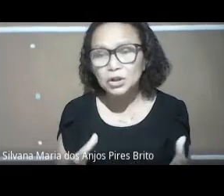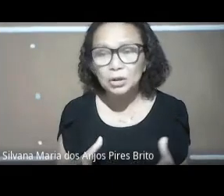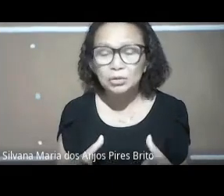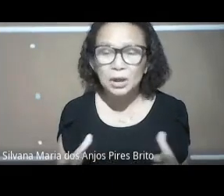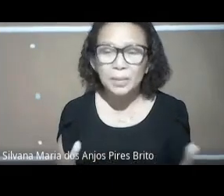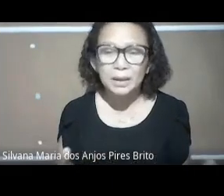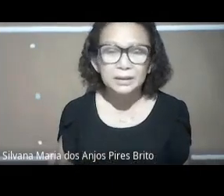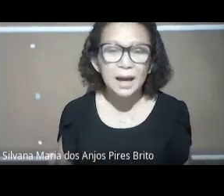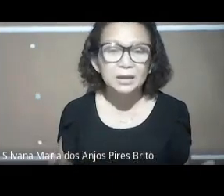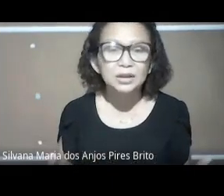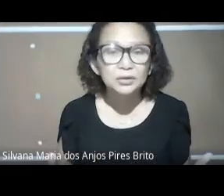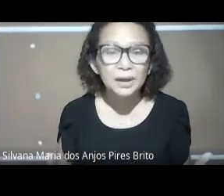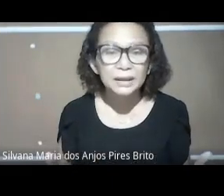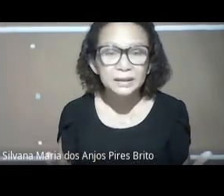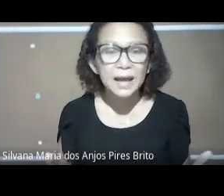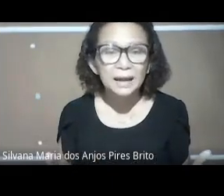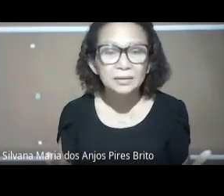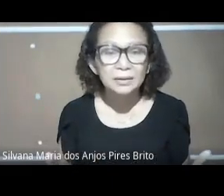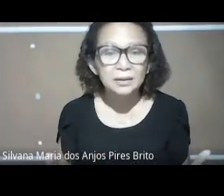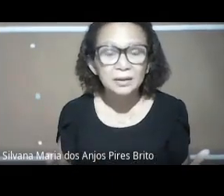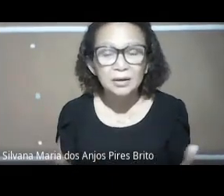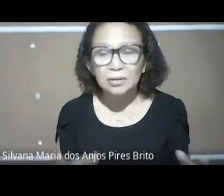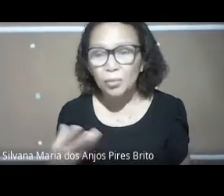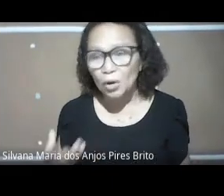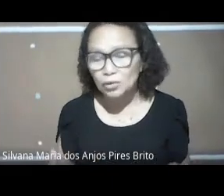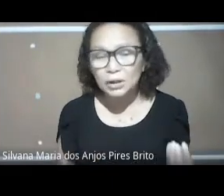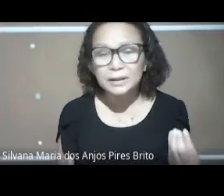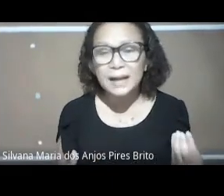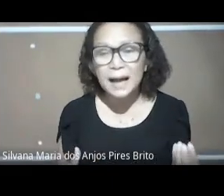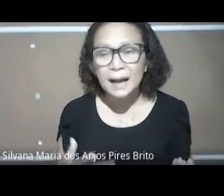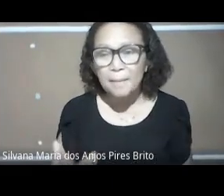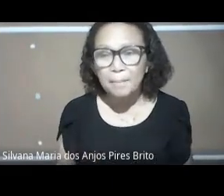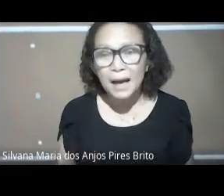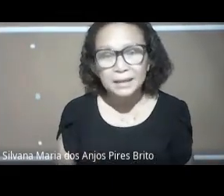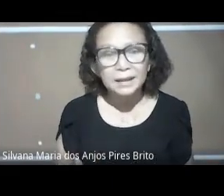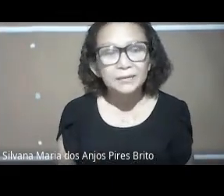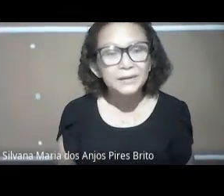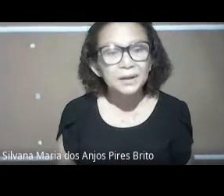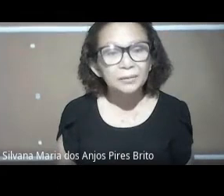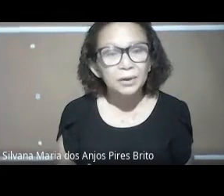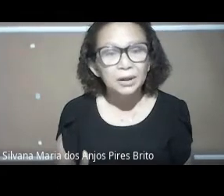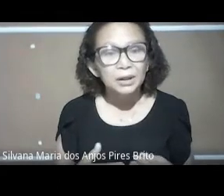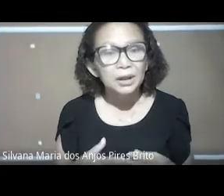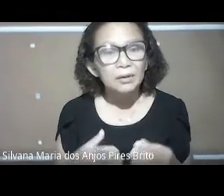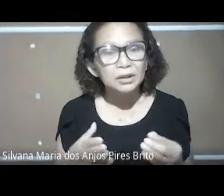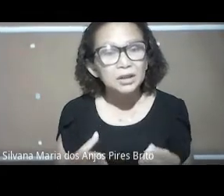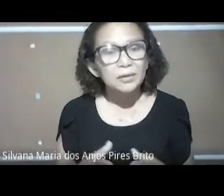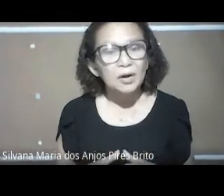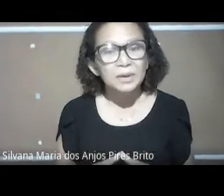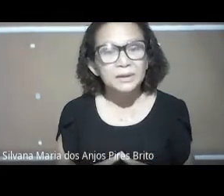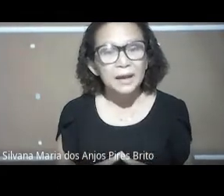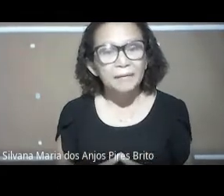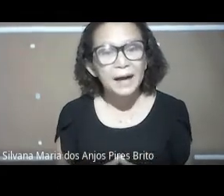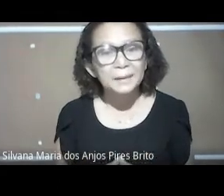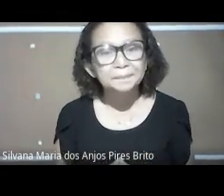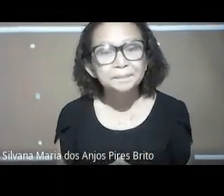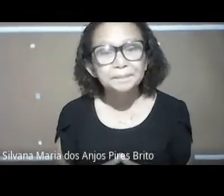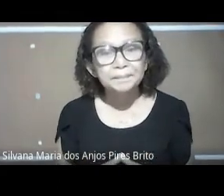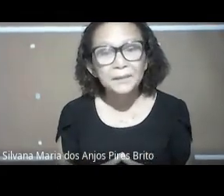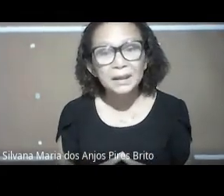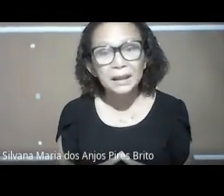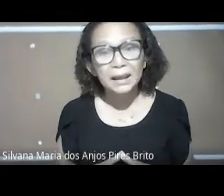com estilos de aprendizagem diferenciados. Pode utilizar mais a visão. Então, a gente vai